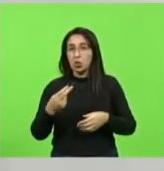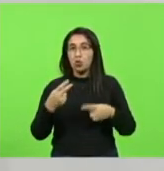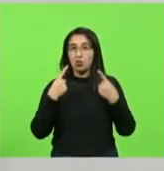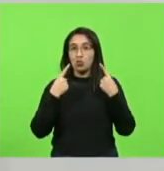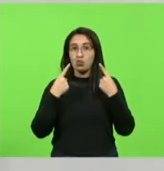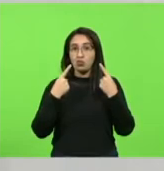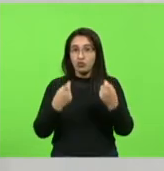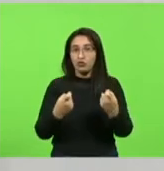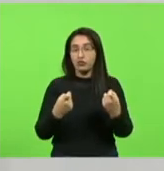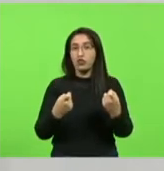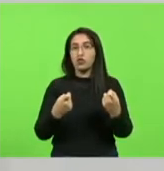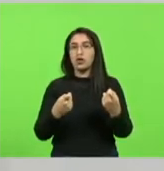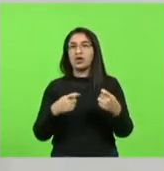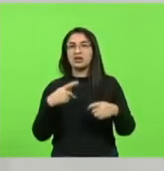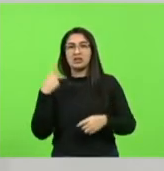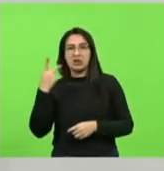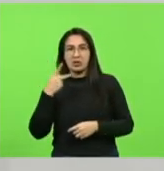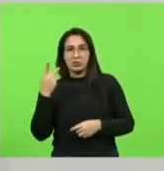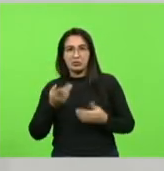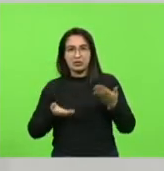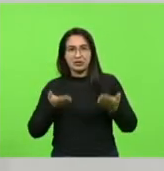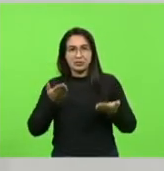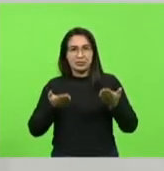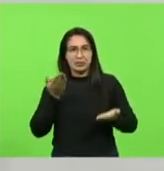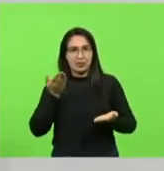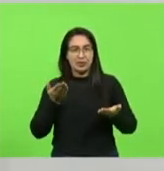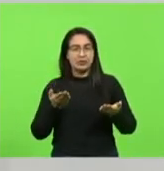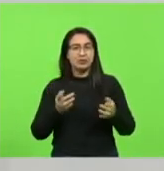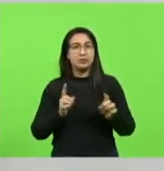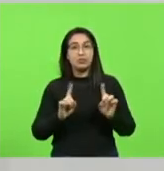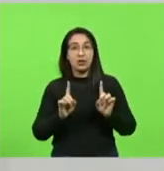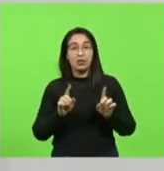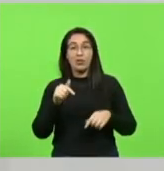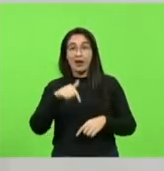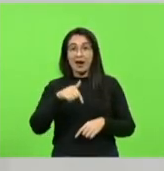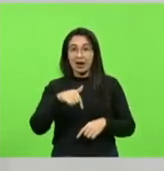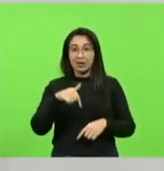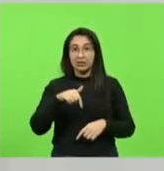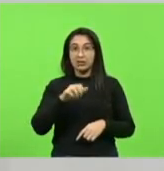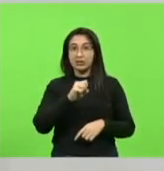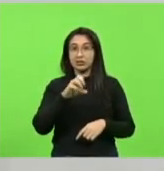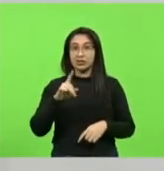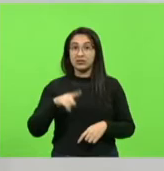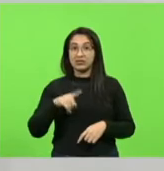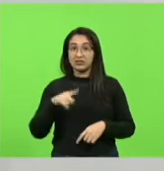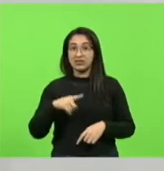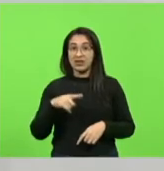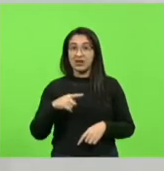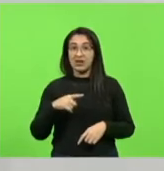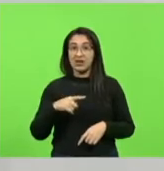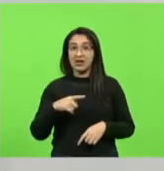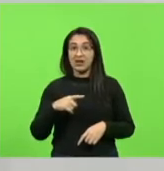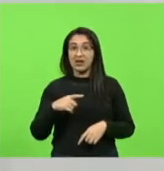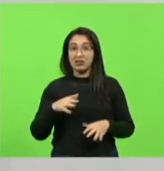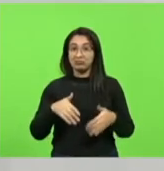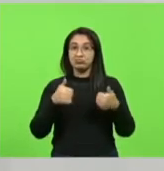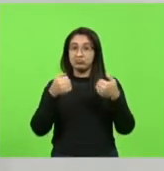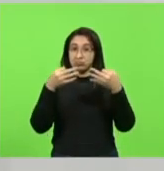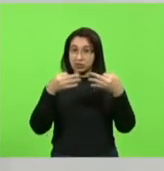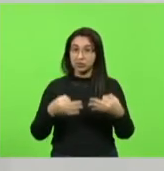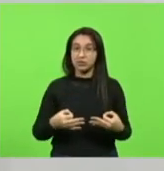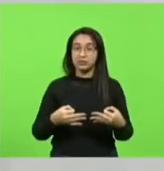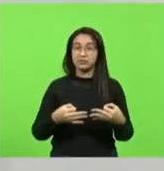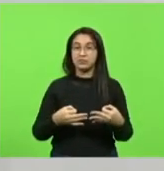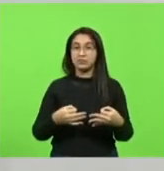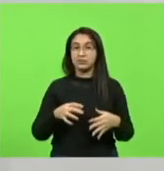política. Somos um estado exemplo para a federação. Líderes na produção de